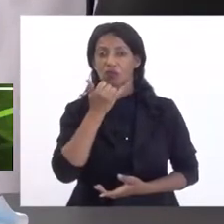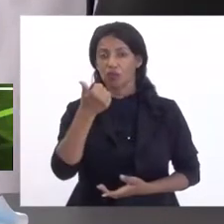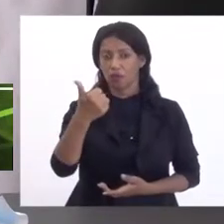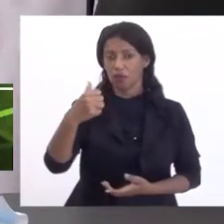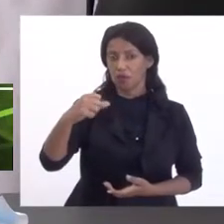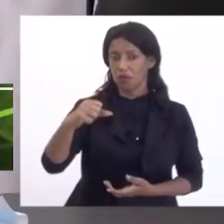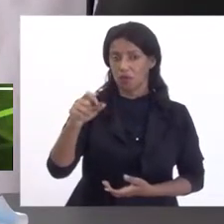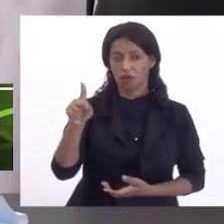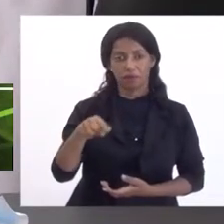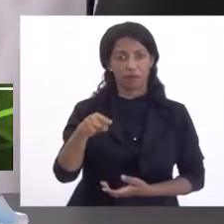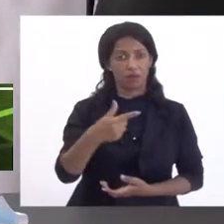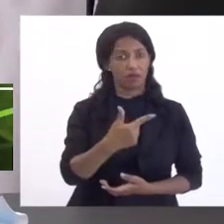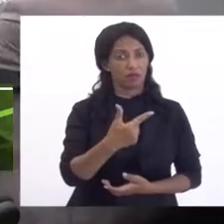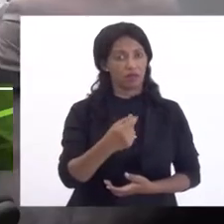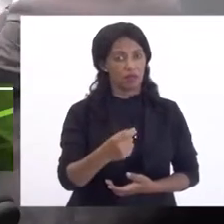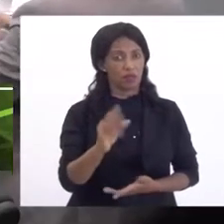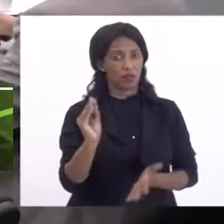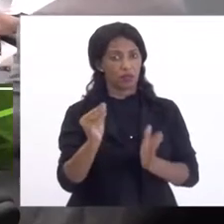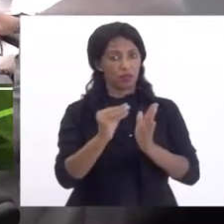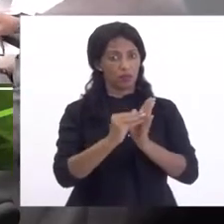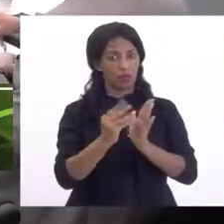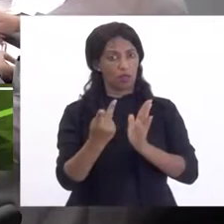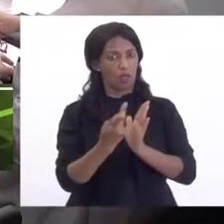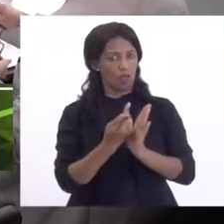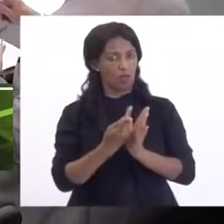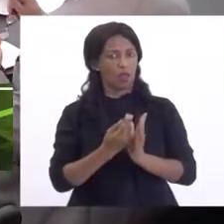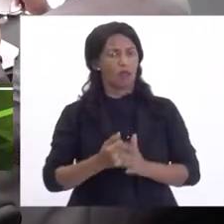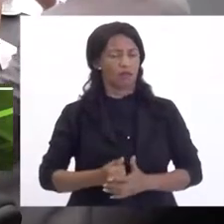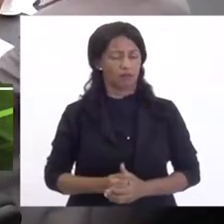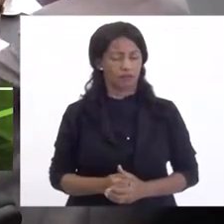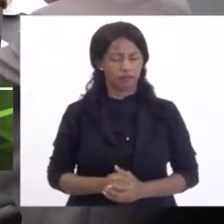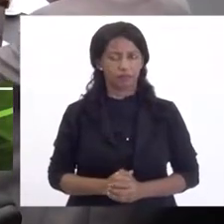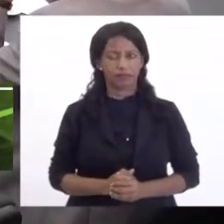errado. A gente puxa a orelha do assessor.